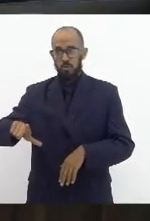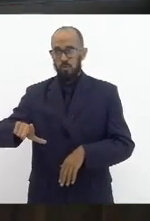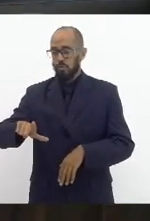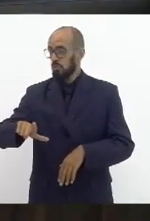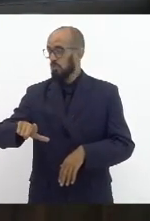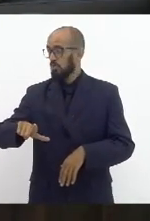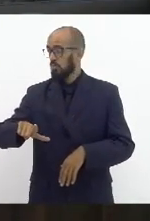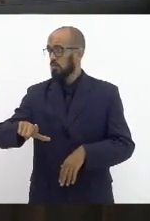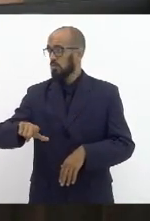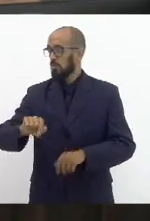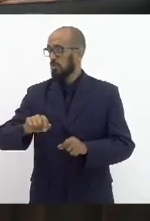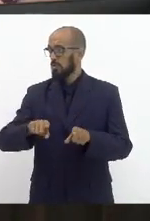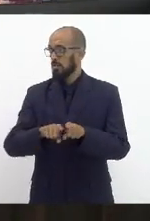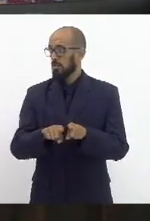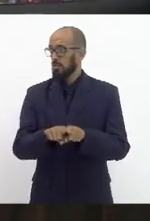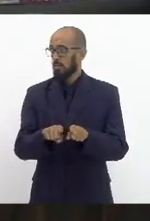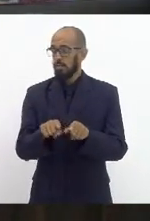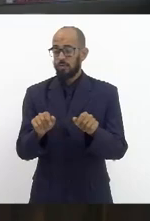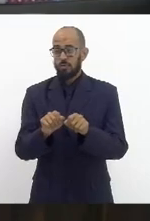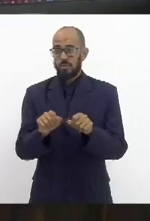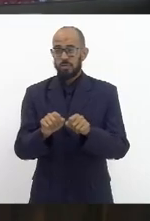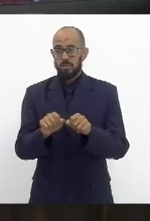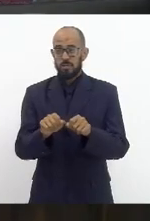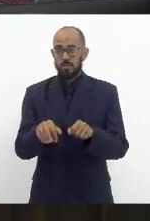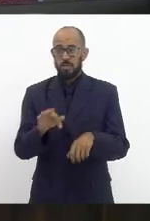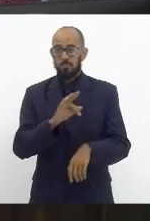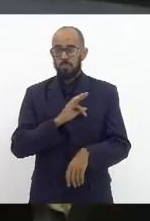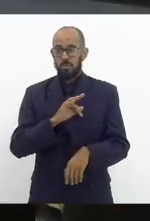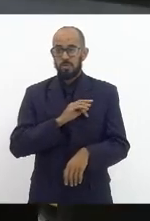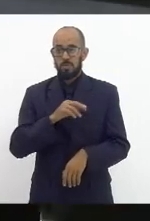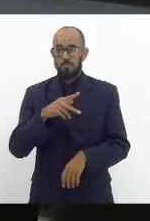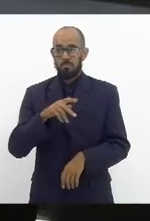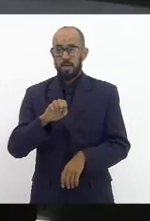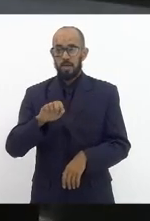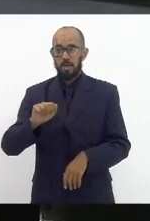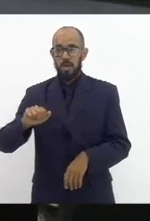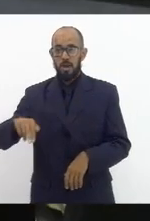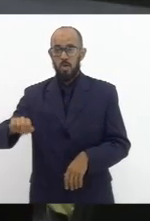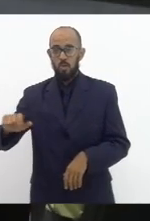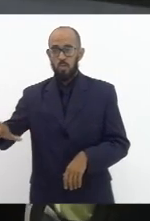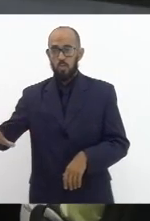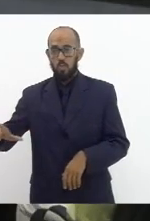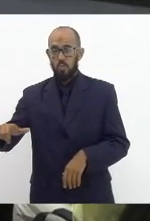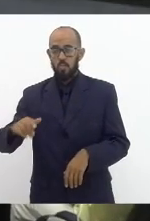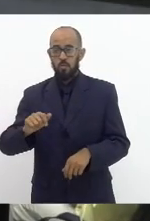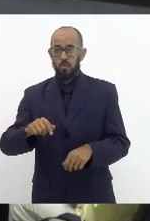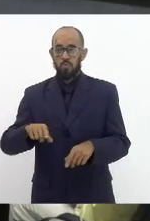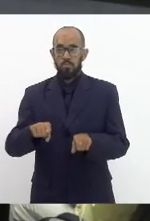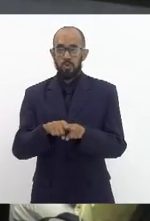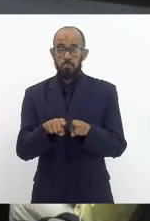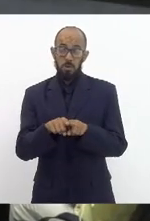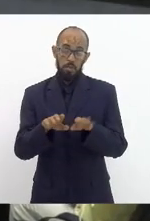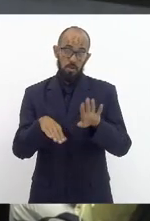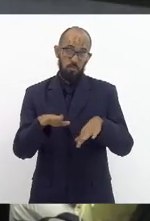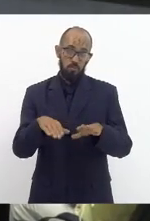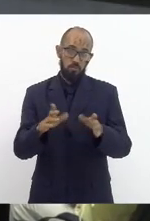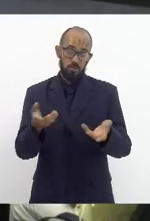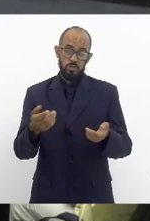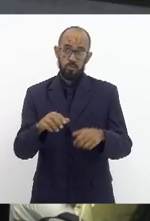trazer o projeto da Polícia Penal, que é a informação que chega hoje. E, possivelmente, o projeto que vai